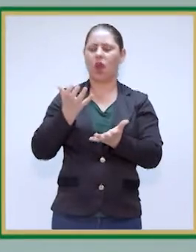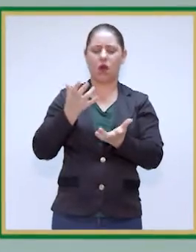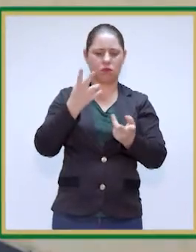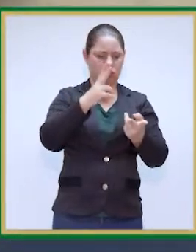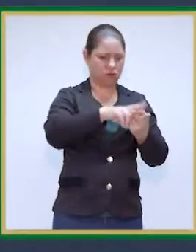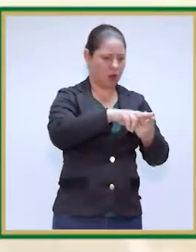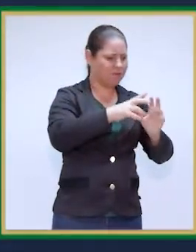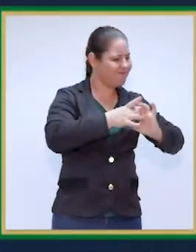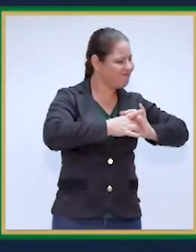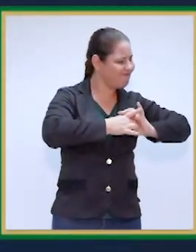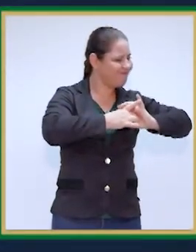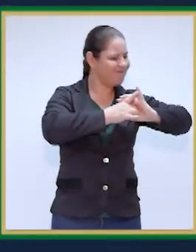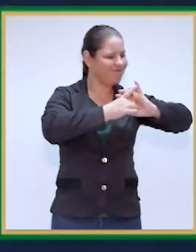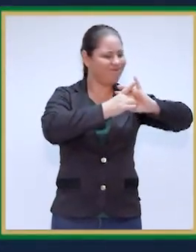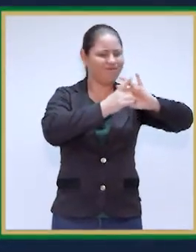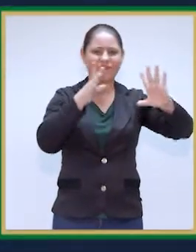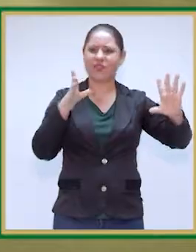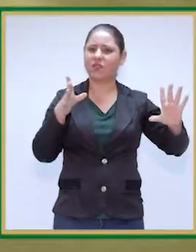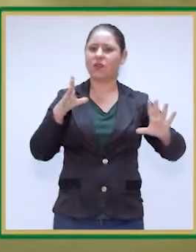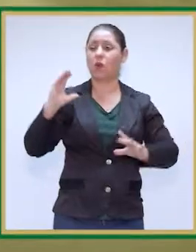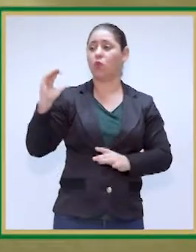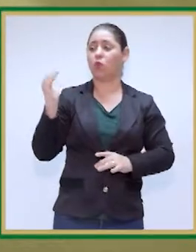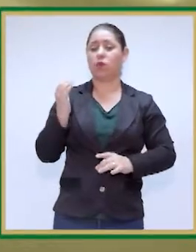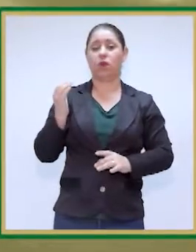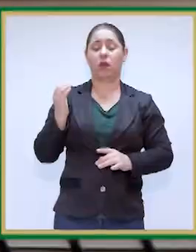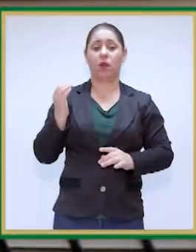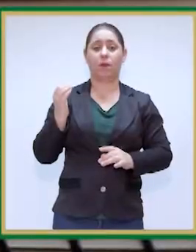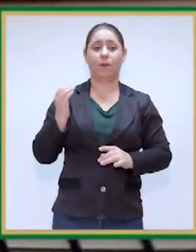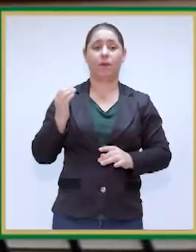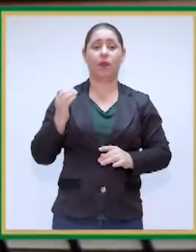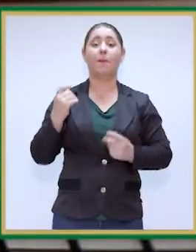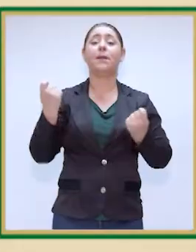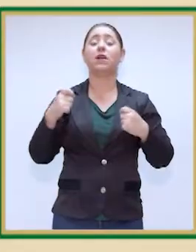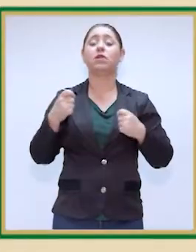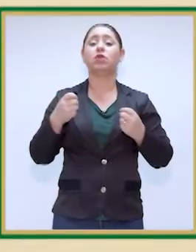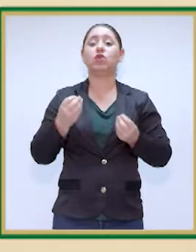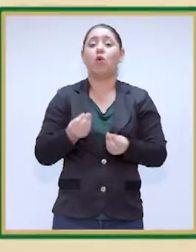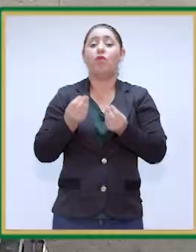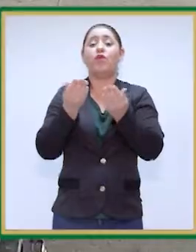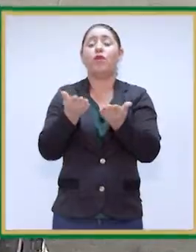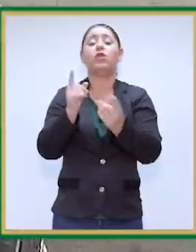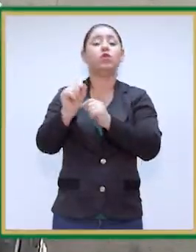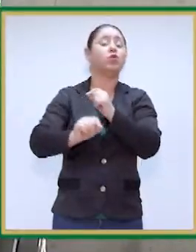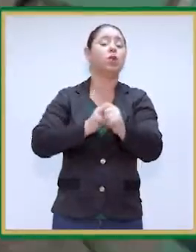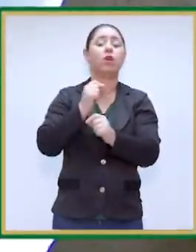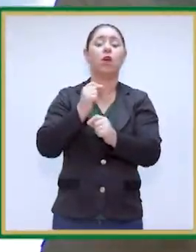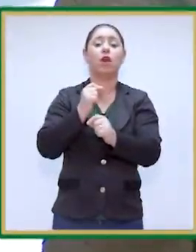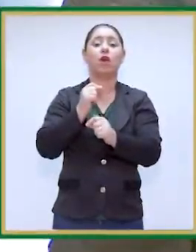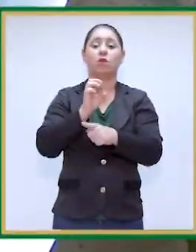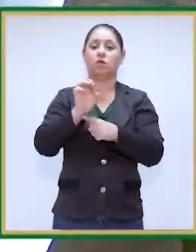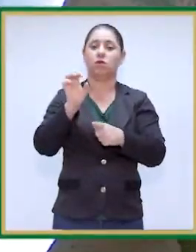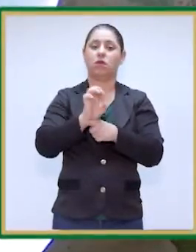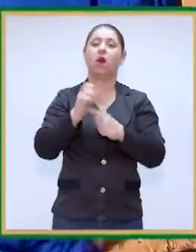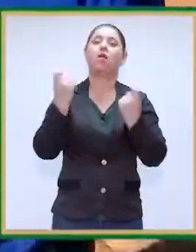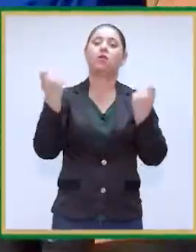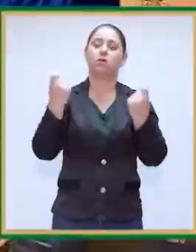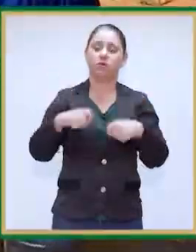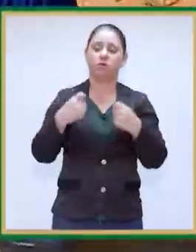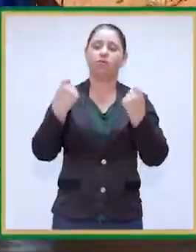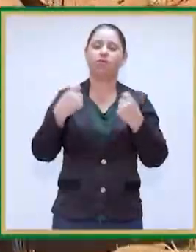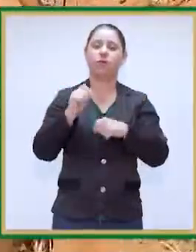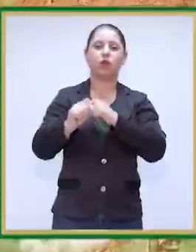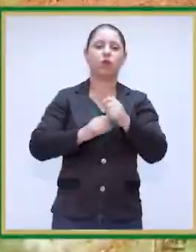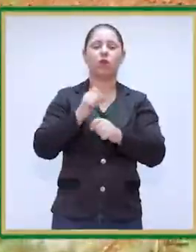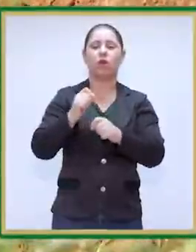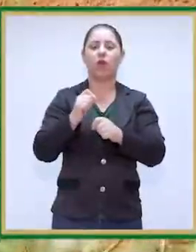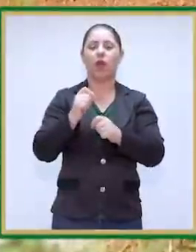eu quero sair deste mundo ligado à criminalidade. Então, eu tenho que oferecer. Então, o papel que eu vejo do Estado no sistema